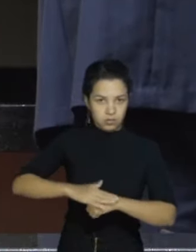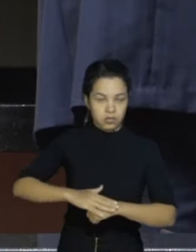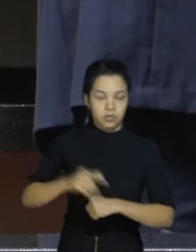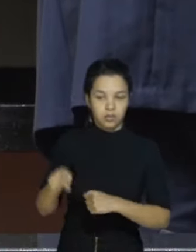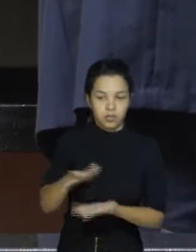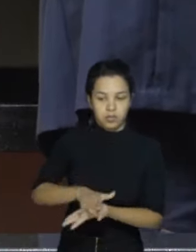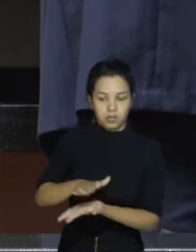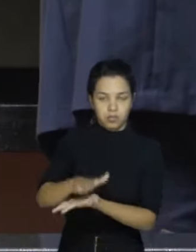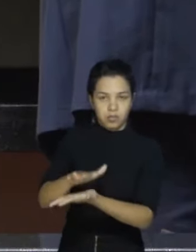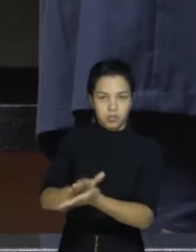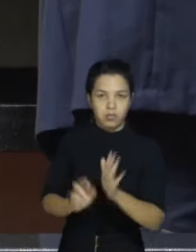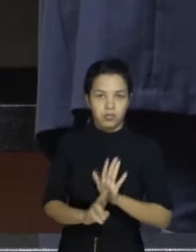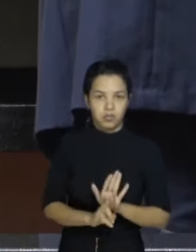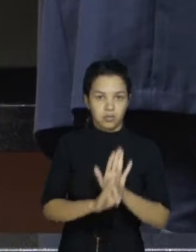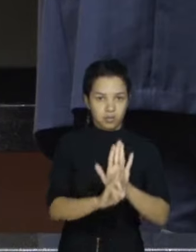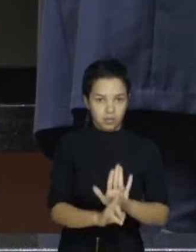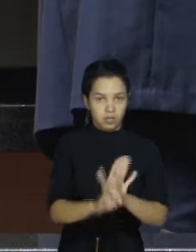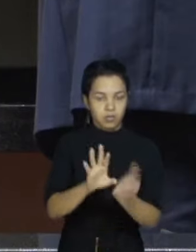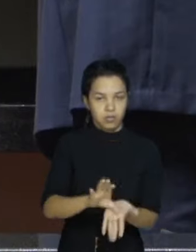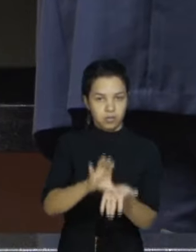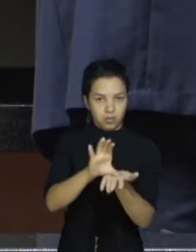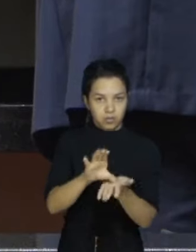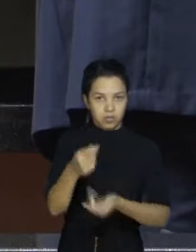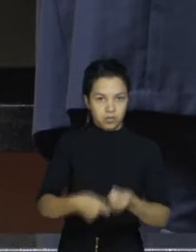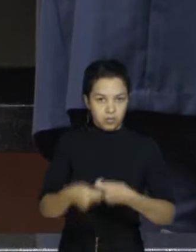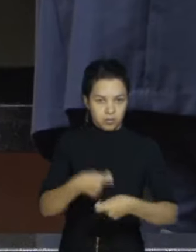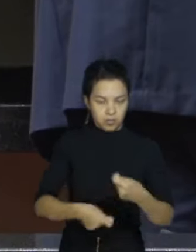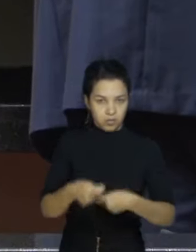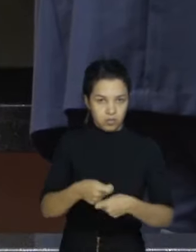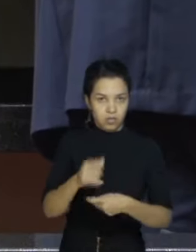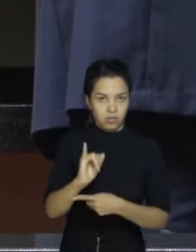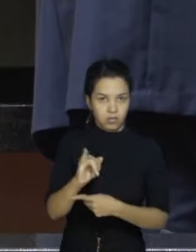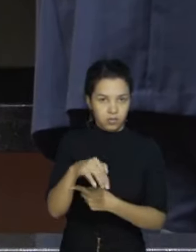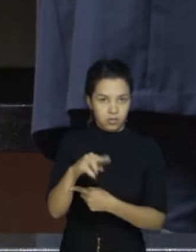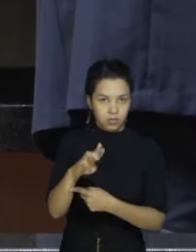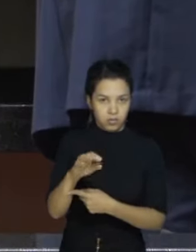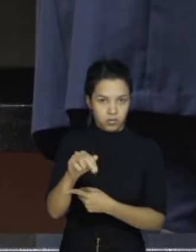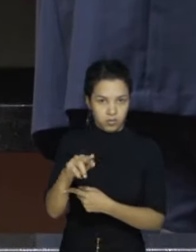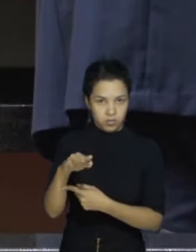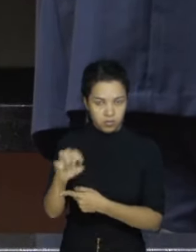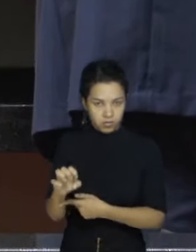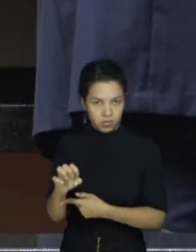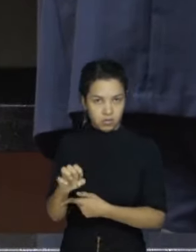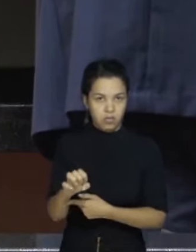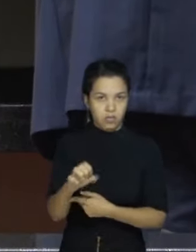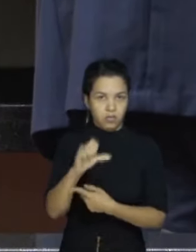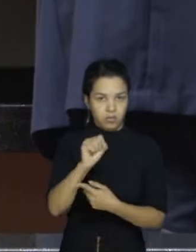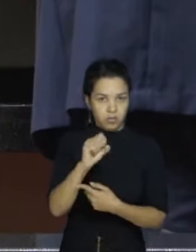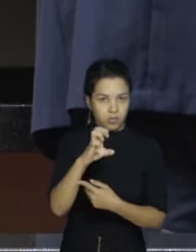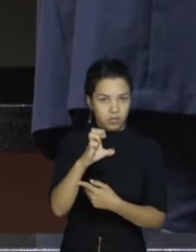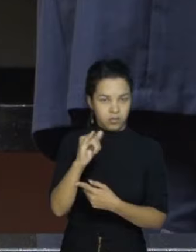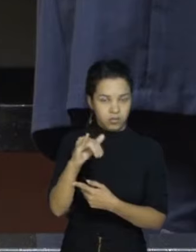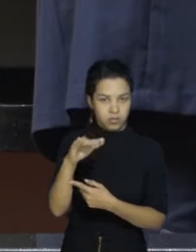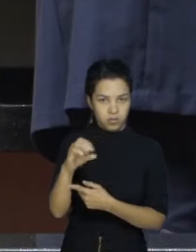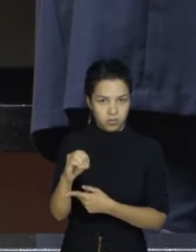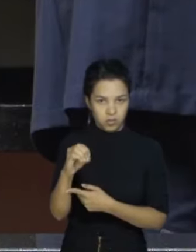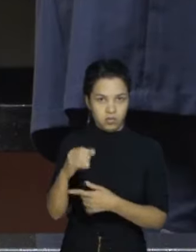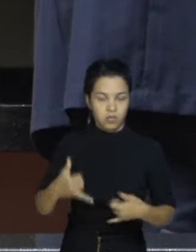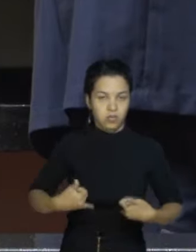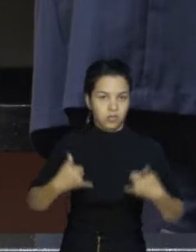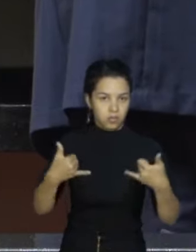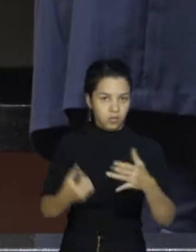ao representante do Conselho de administração da indomac máquina senhor Célio Bayer pela passagem do aniversário